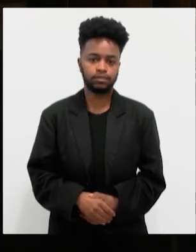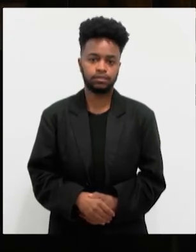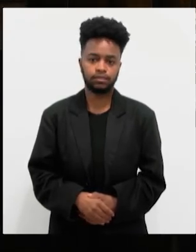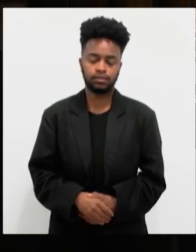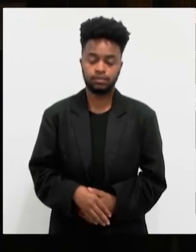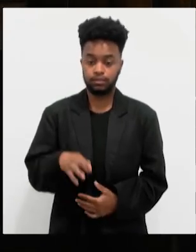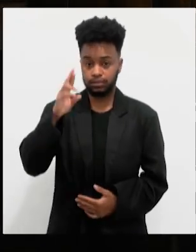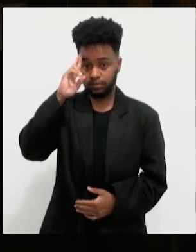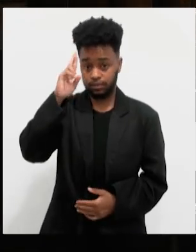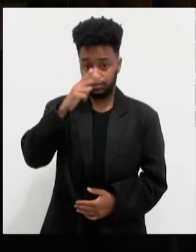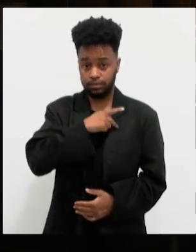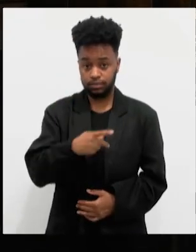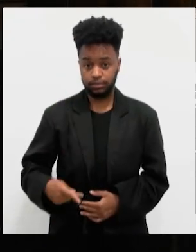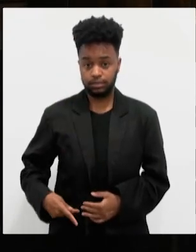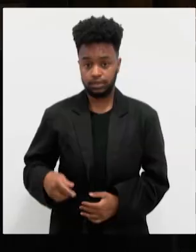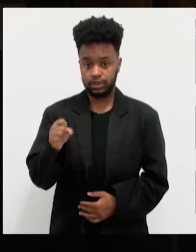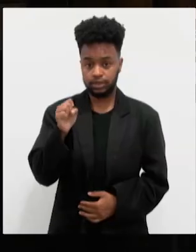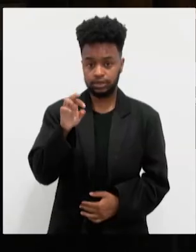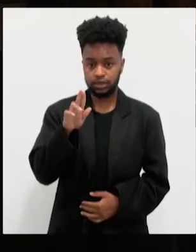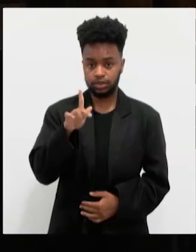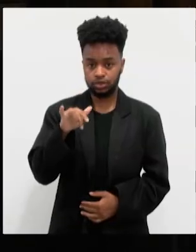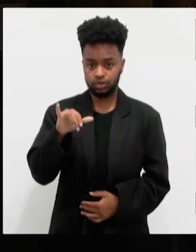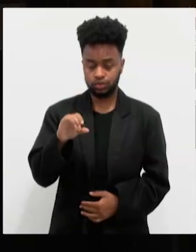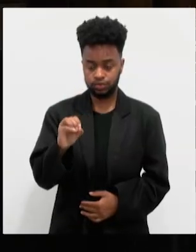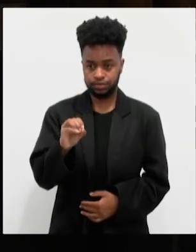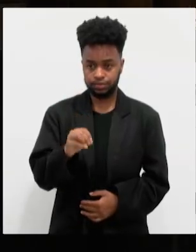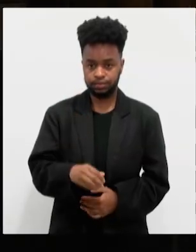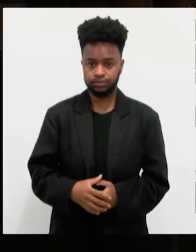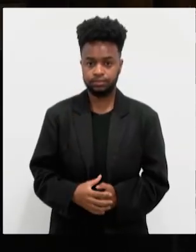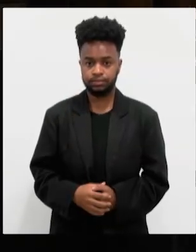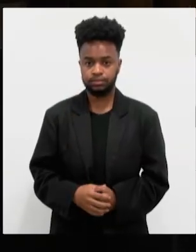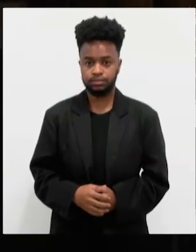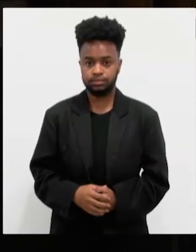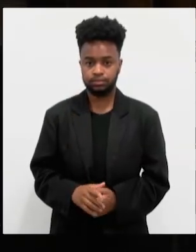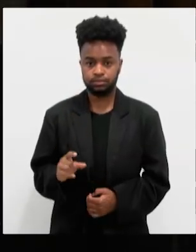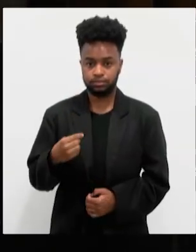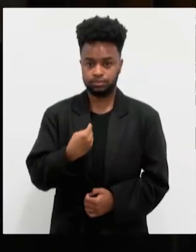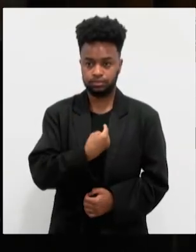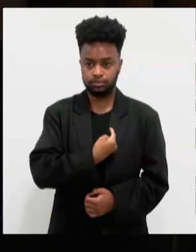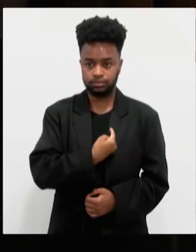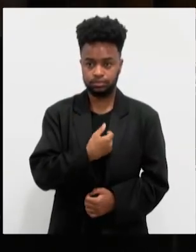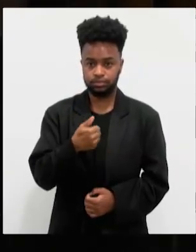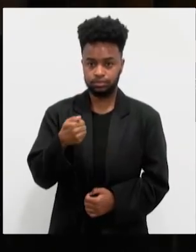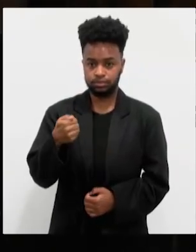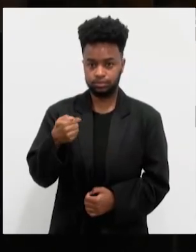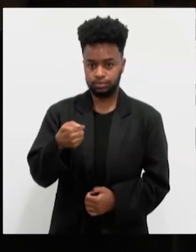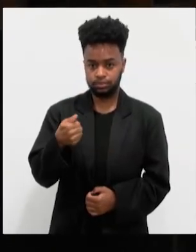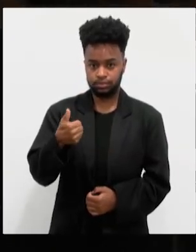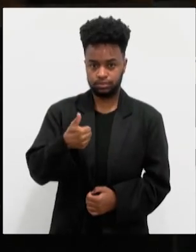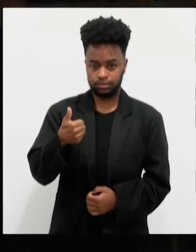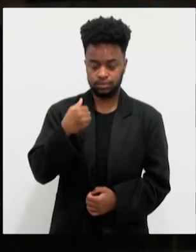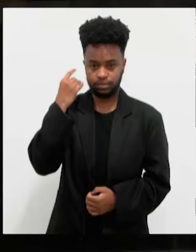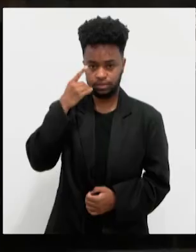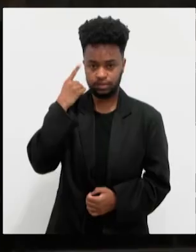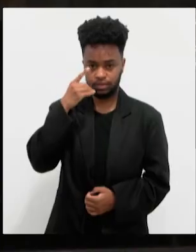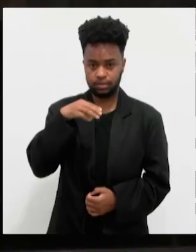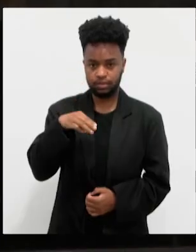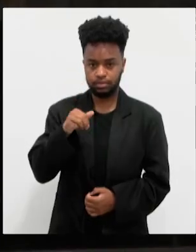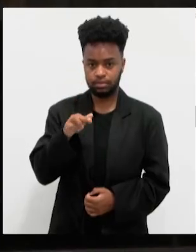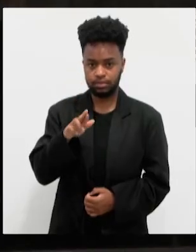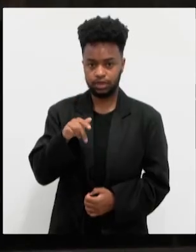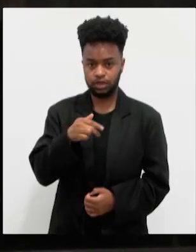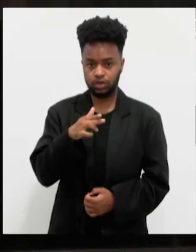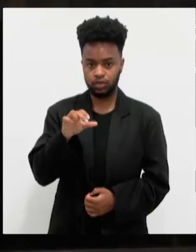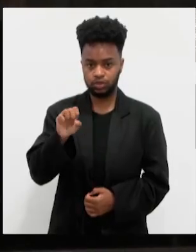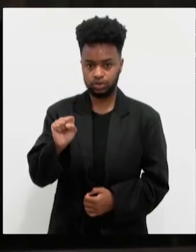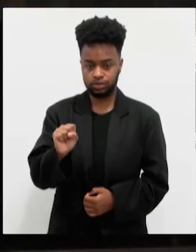Senhor presidente Sérgio Fernandes, nosso 71º deputado Marquinhos, muito